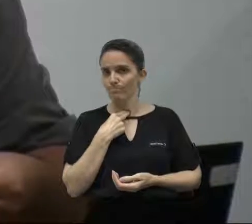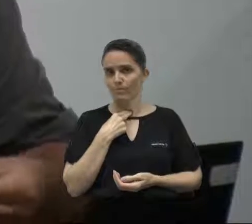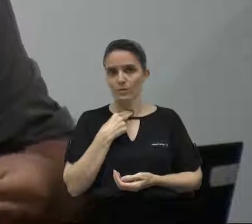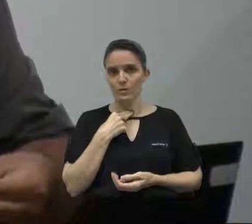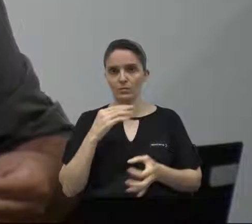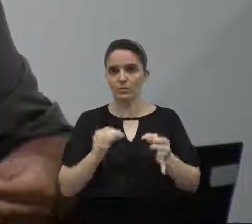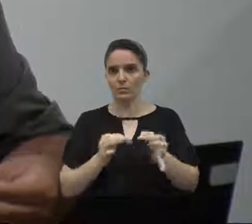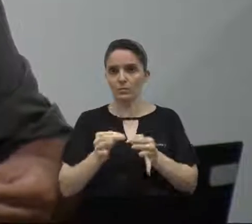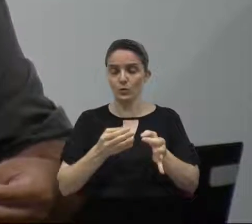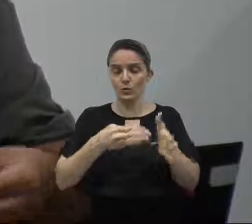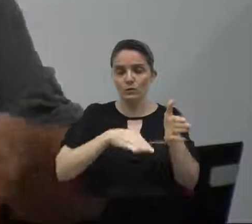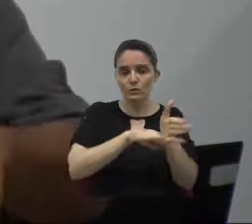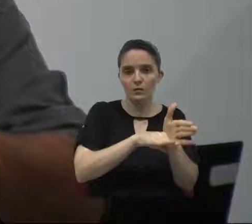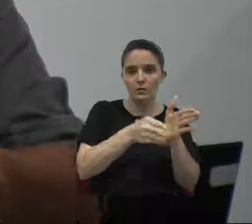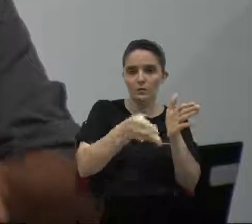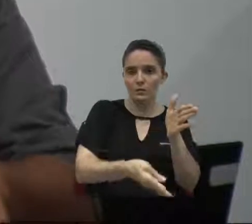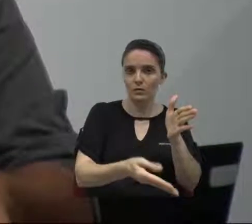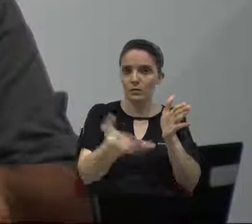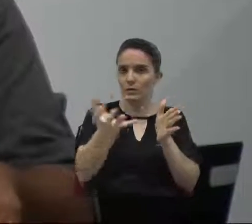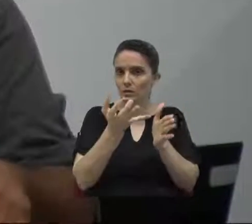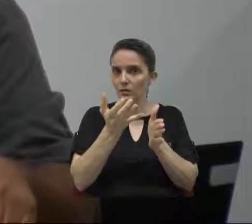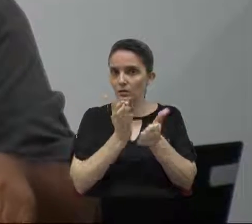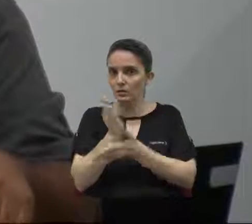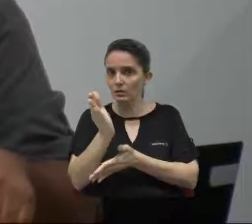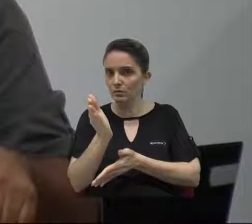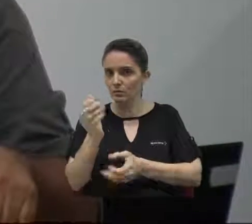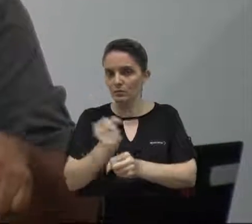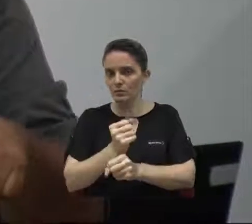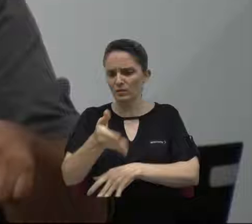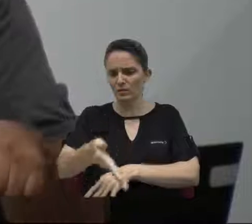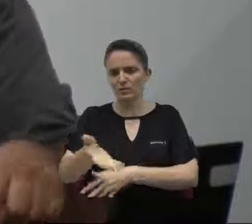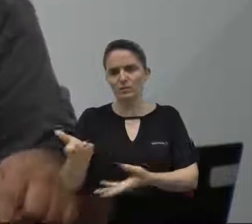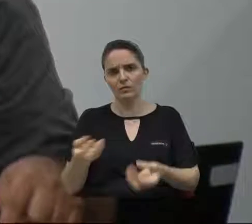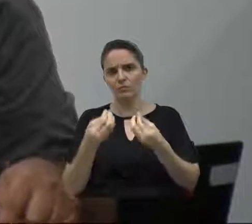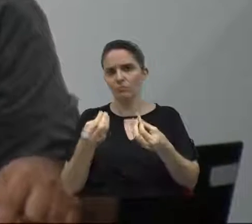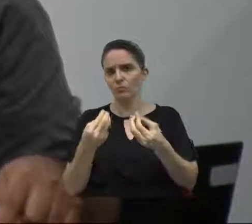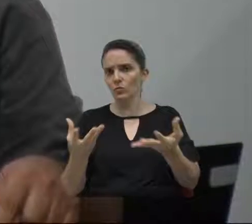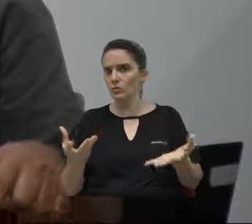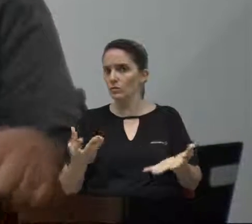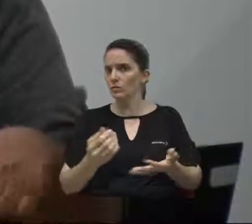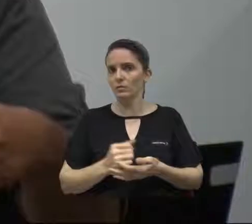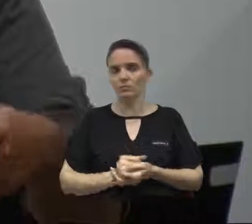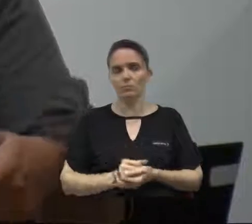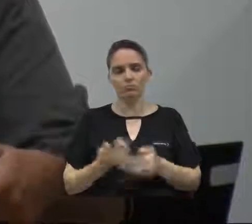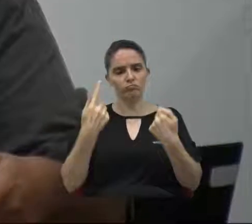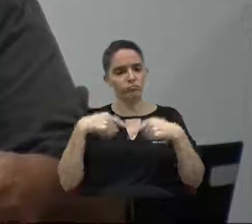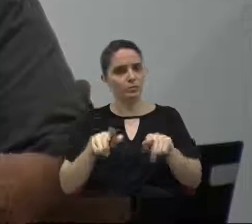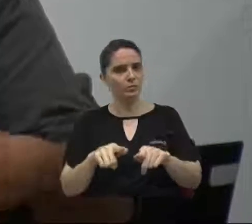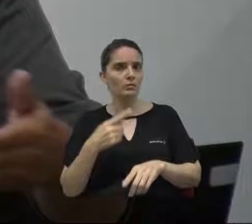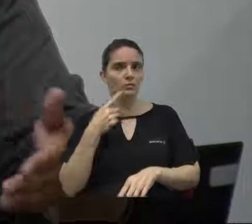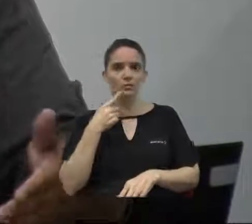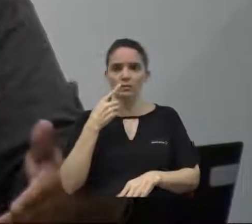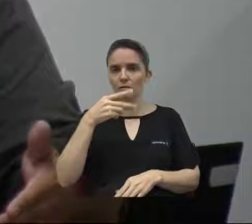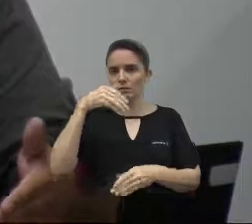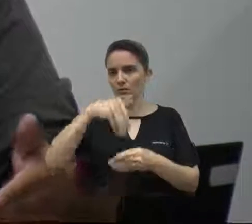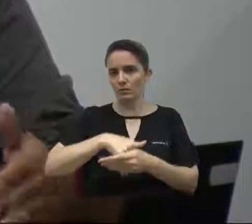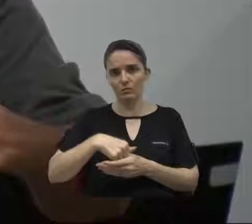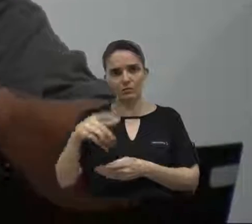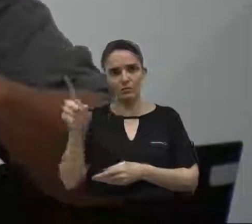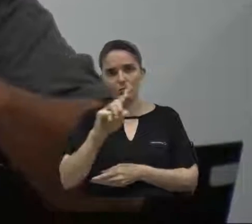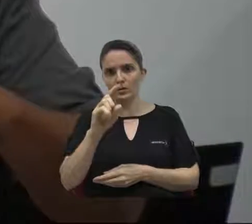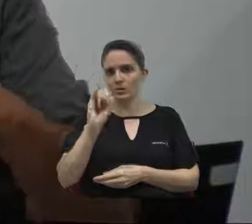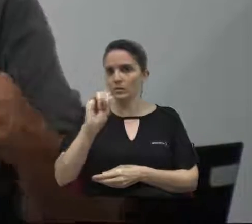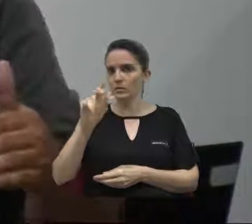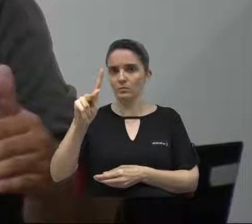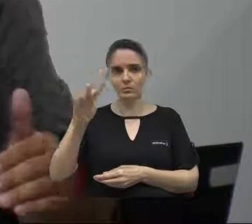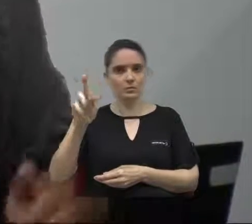nos 45 do segundo tempo, e querer que aprove esse ano. Quanto a isso que nós estamos contrários. E aí eu declaro meu voto também, que eu não vou aumentar o IPTU